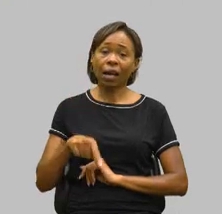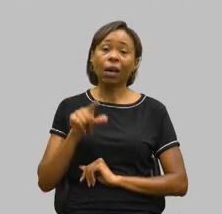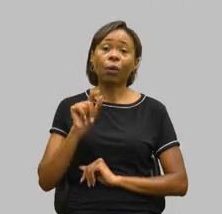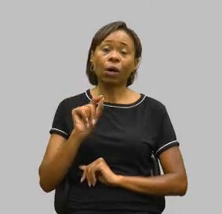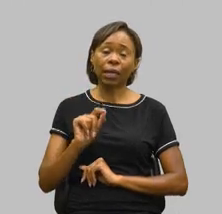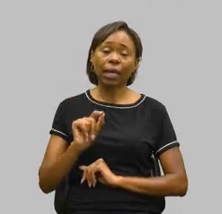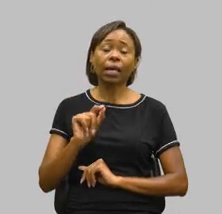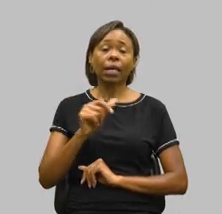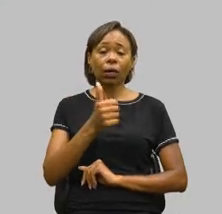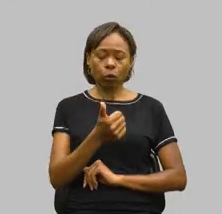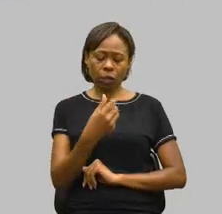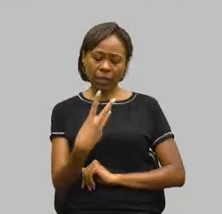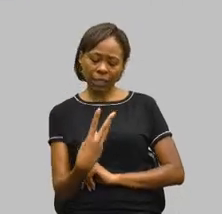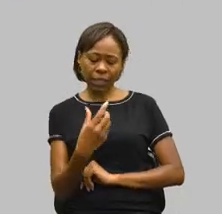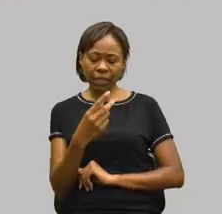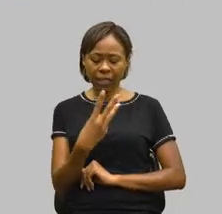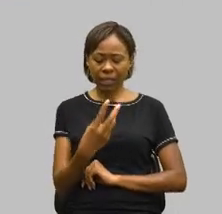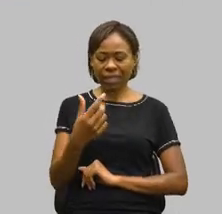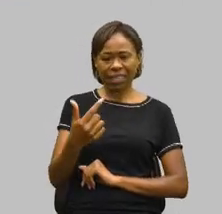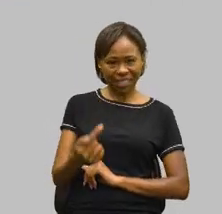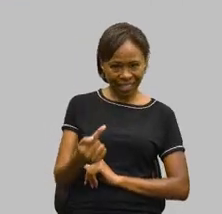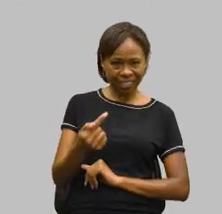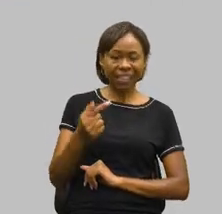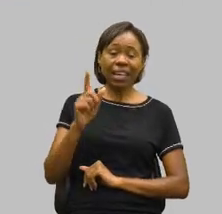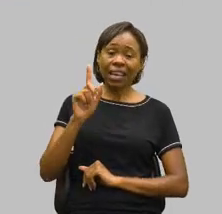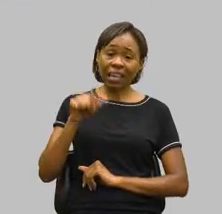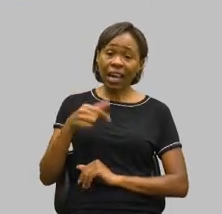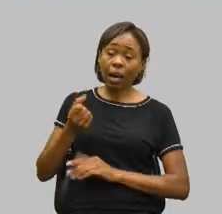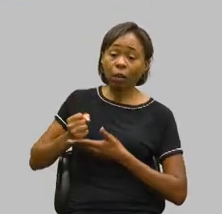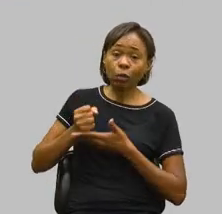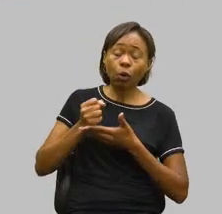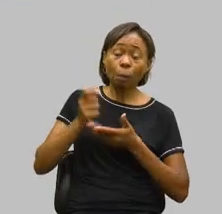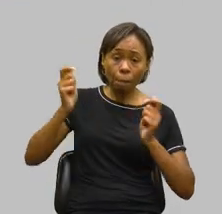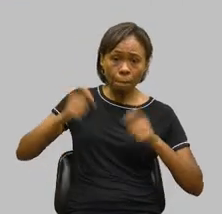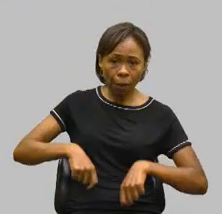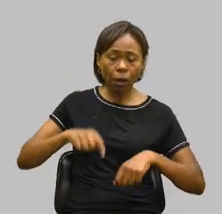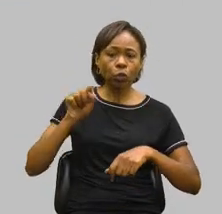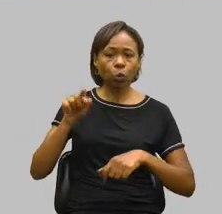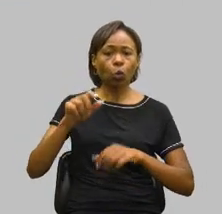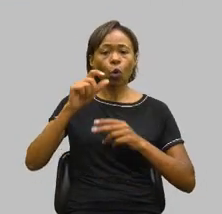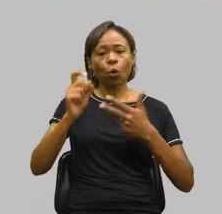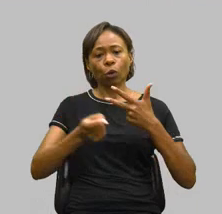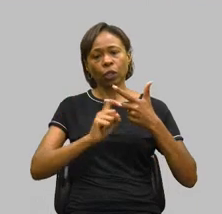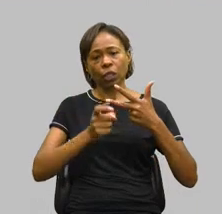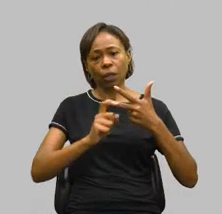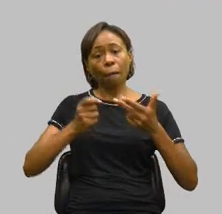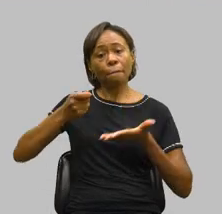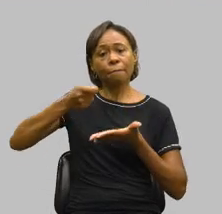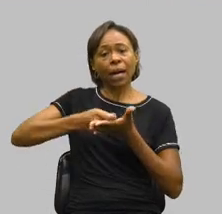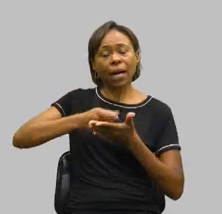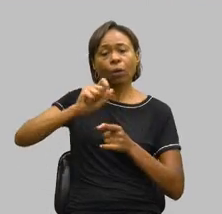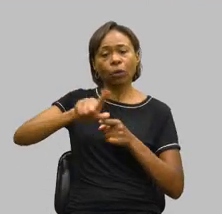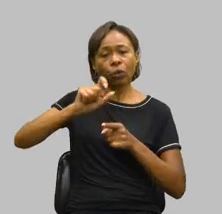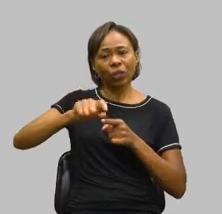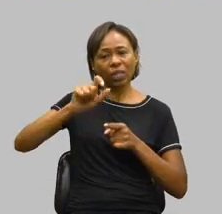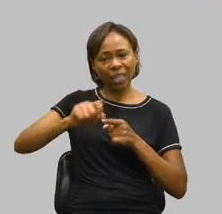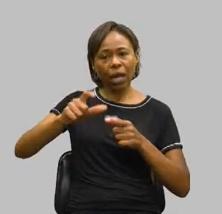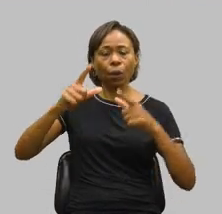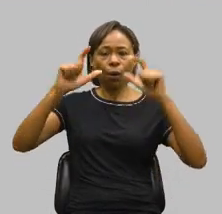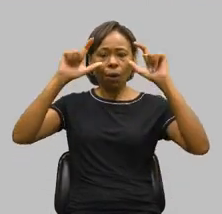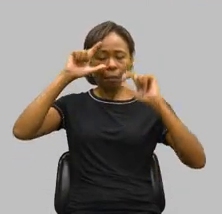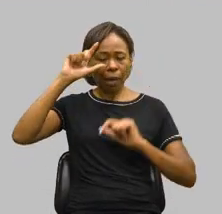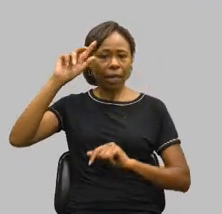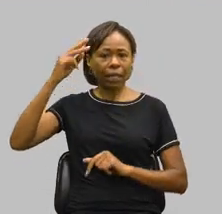lei 1337 que autoriza o poder executivo a promover o pagamento do aluguel Maria da Penha às Mulheres